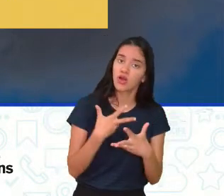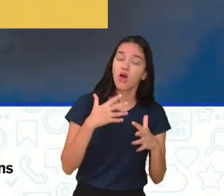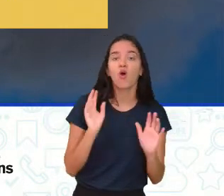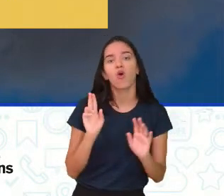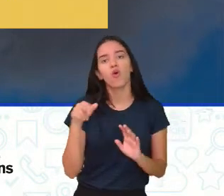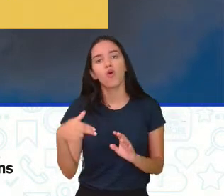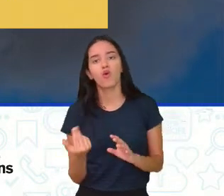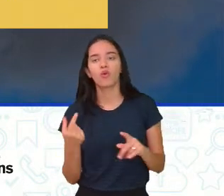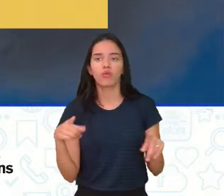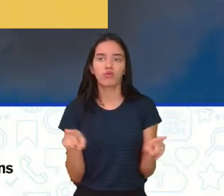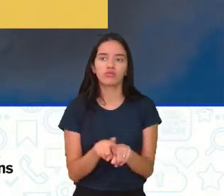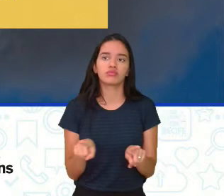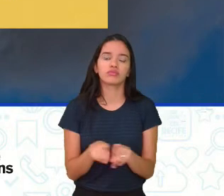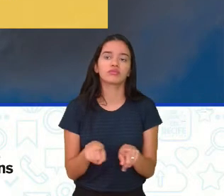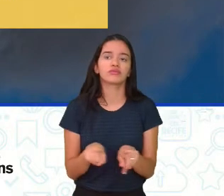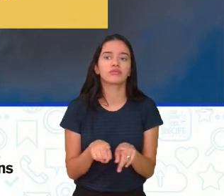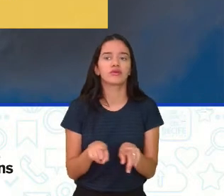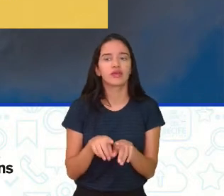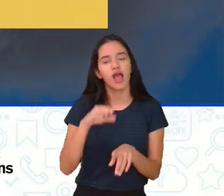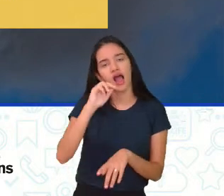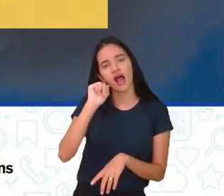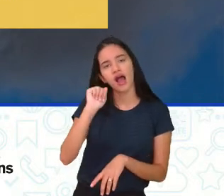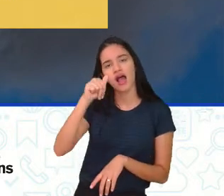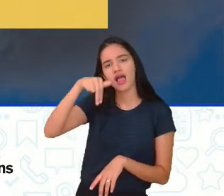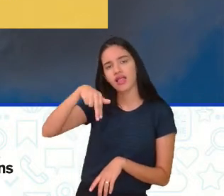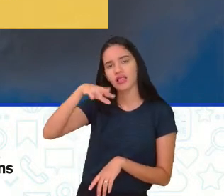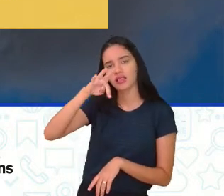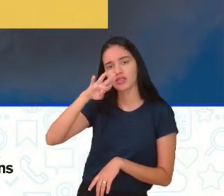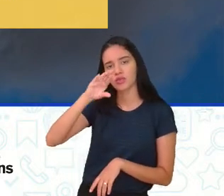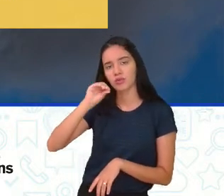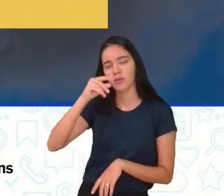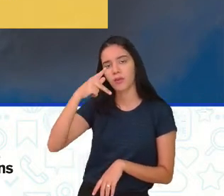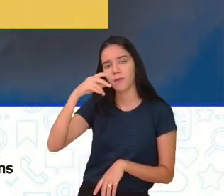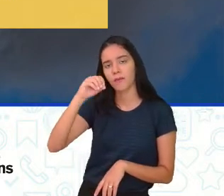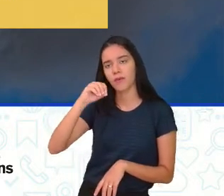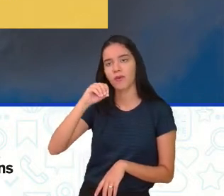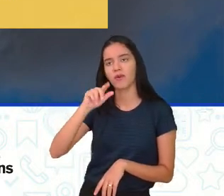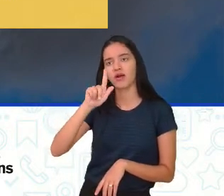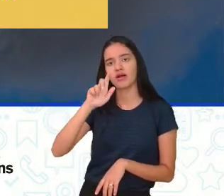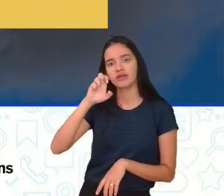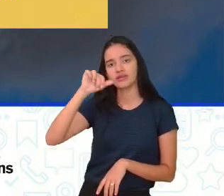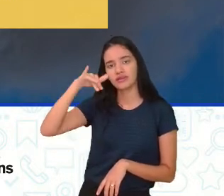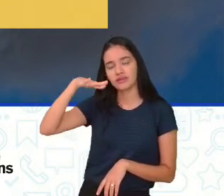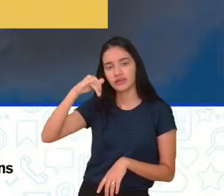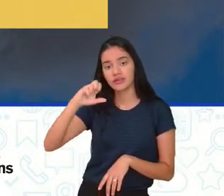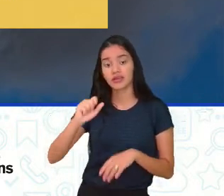como também de fontes antropogênicas, que são promovidas pelo